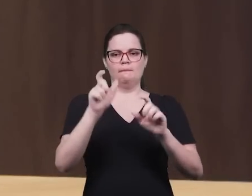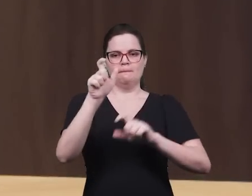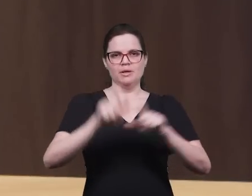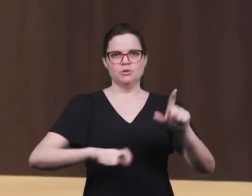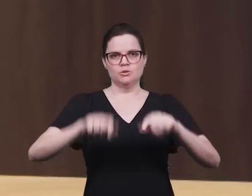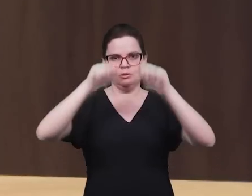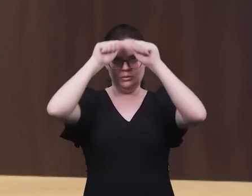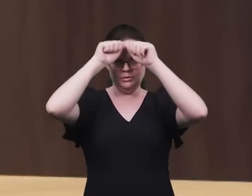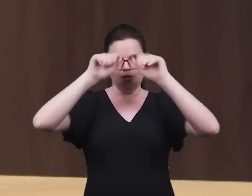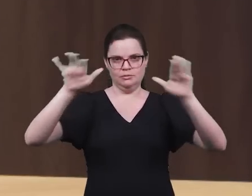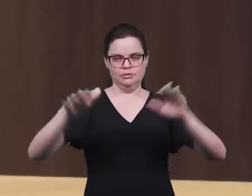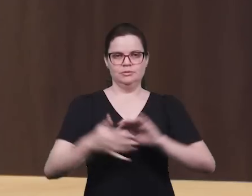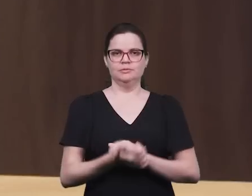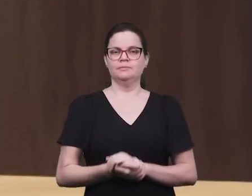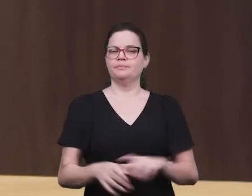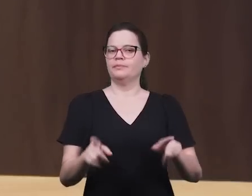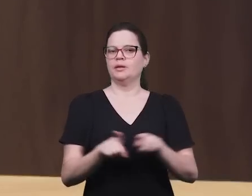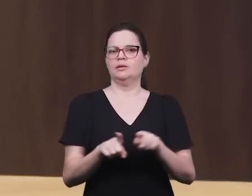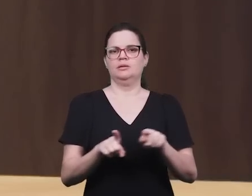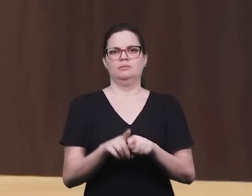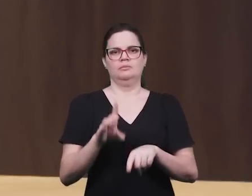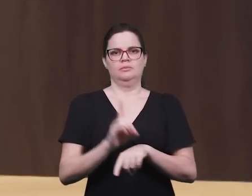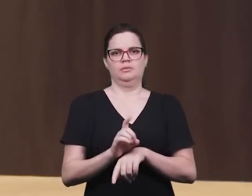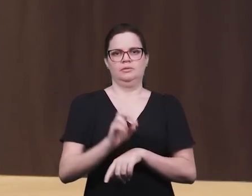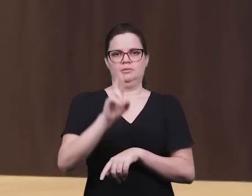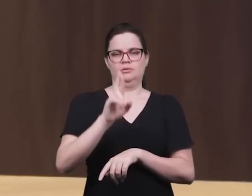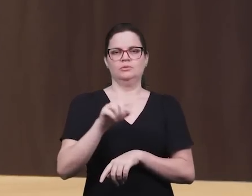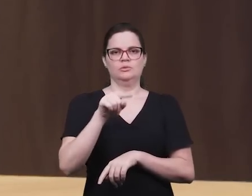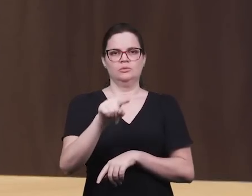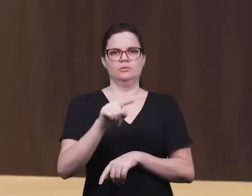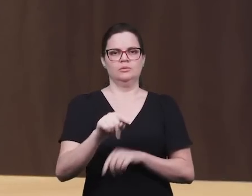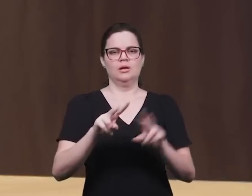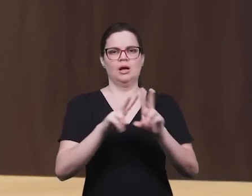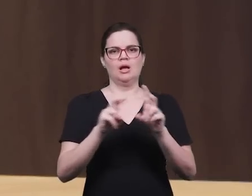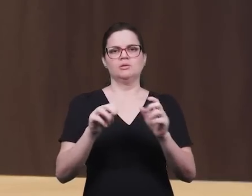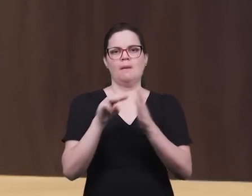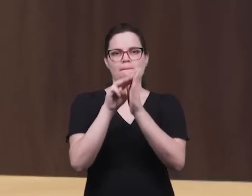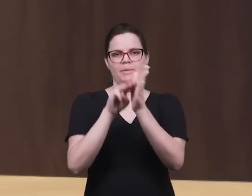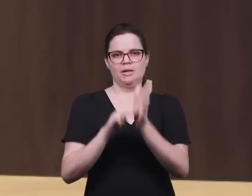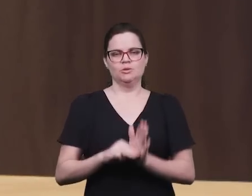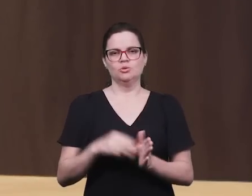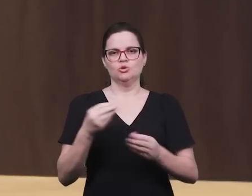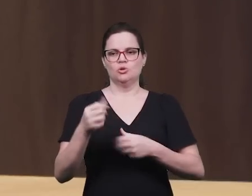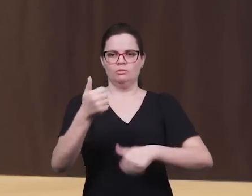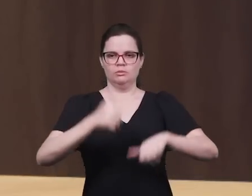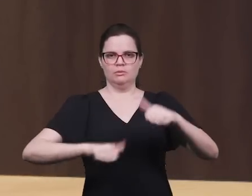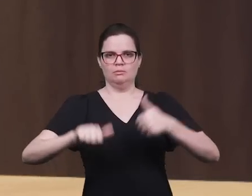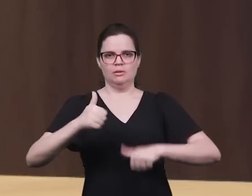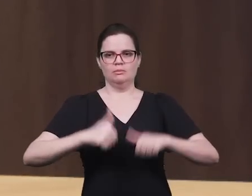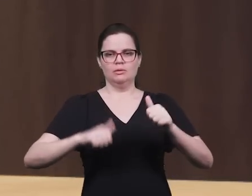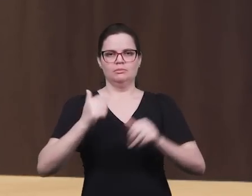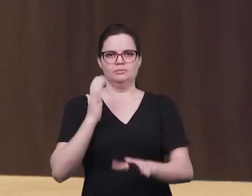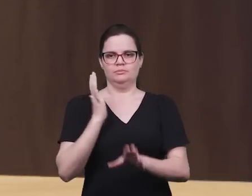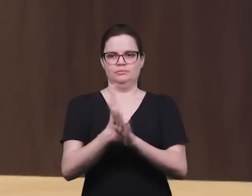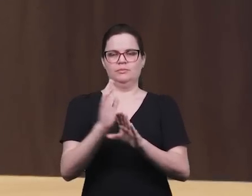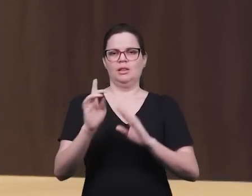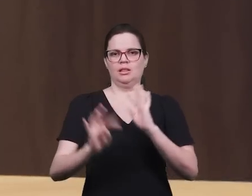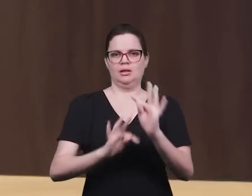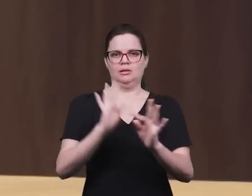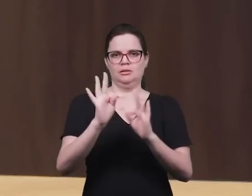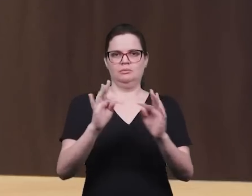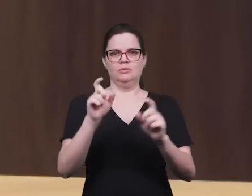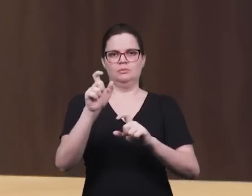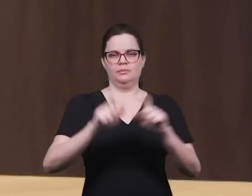ABA. Também ele é doutor honoris causa em metodologia avaliativa para diagnóstico e